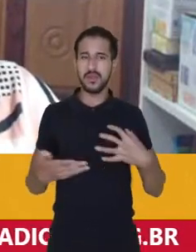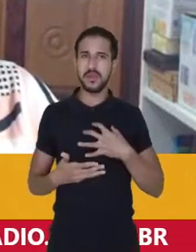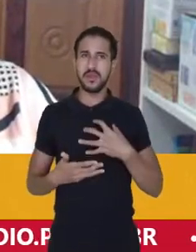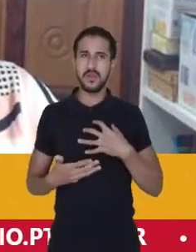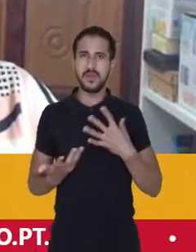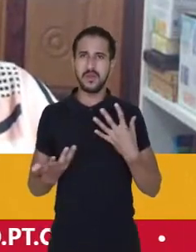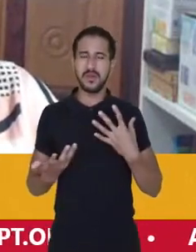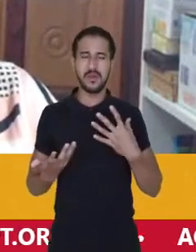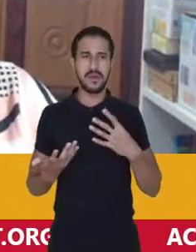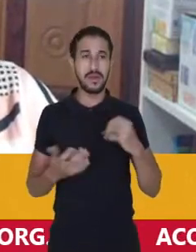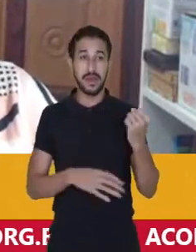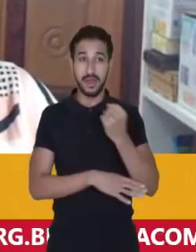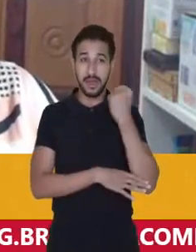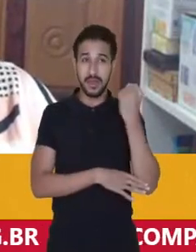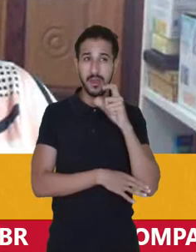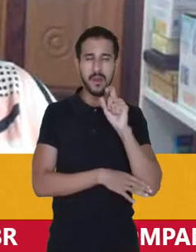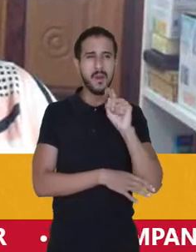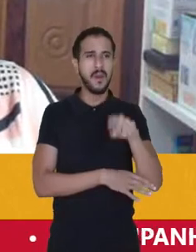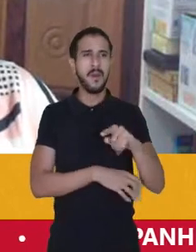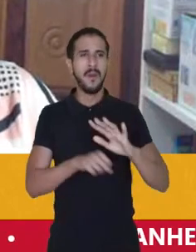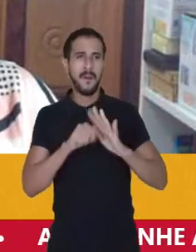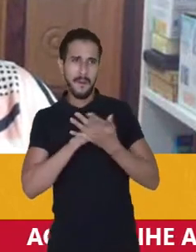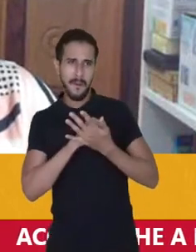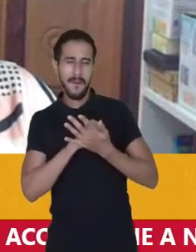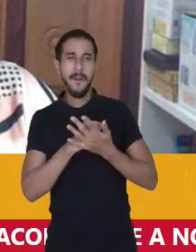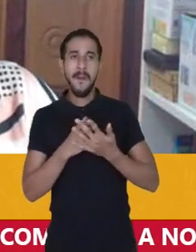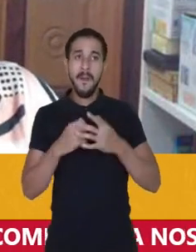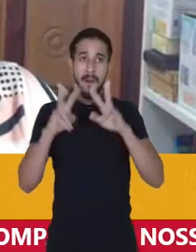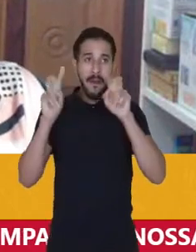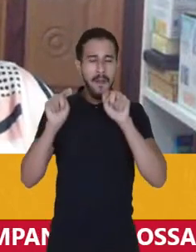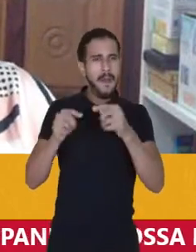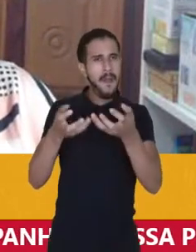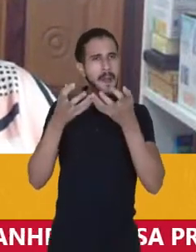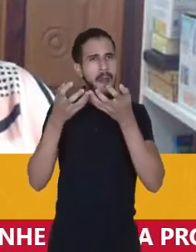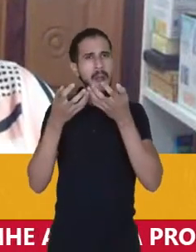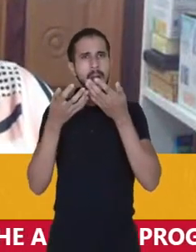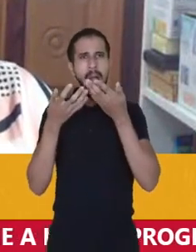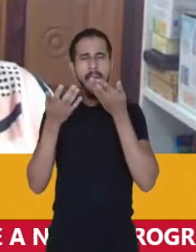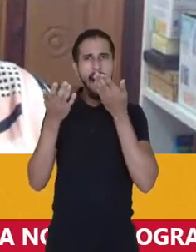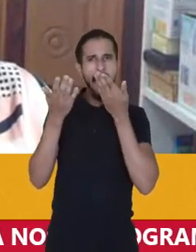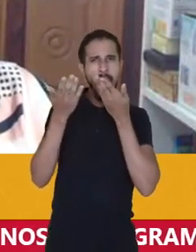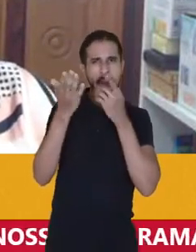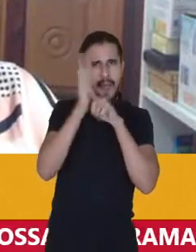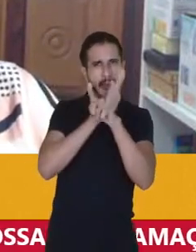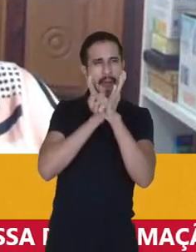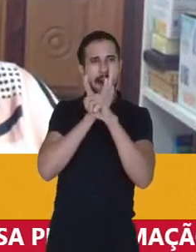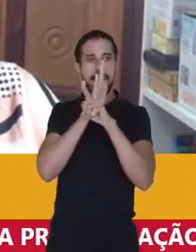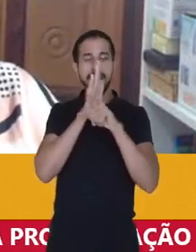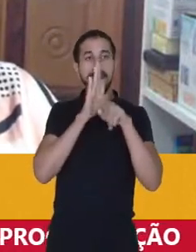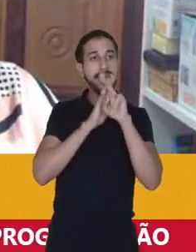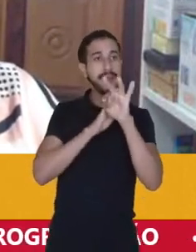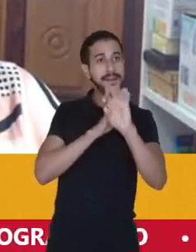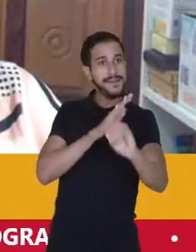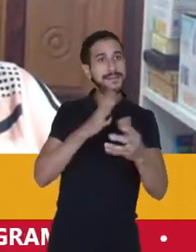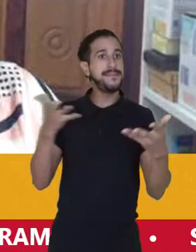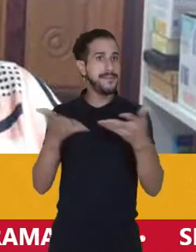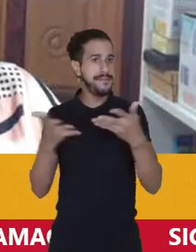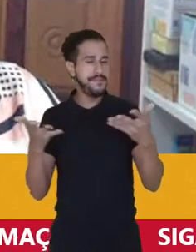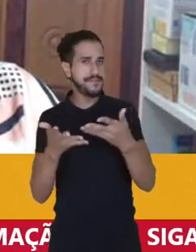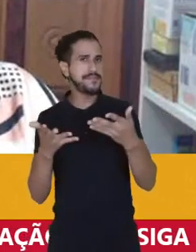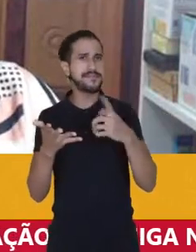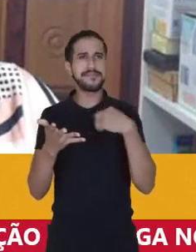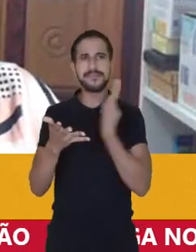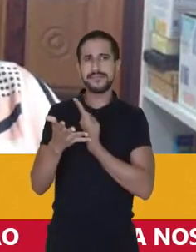forma avassaladora, que é a pandemia. E é sobre isso que eu quero fazer a pergunta para o Renato agora, né,